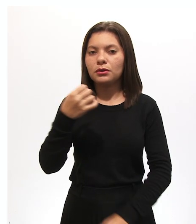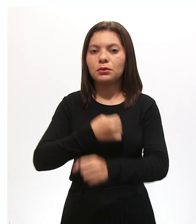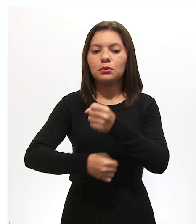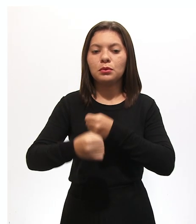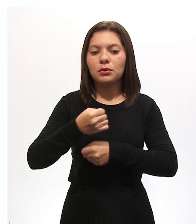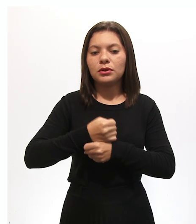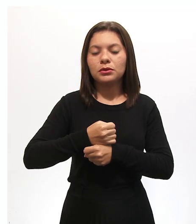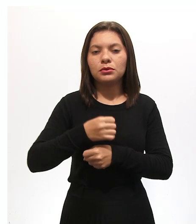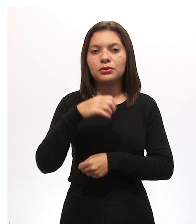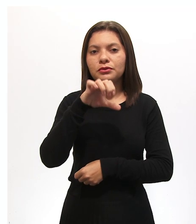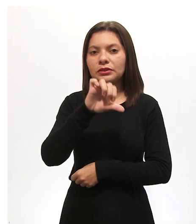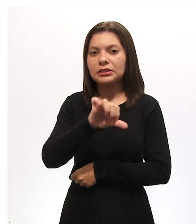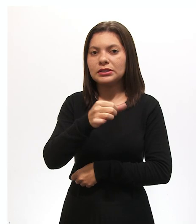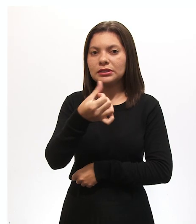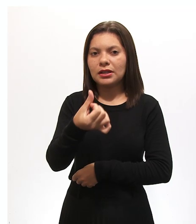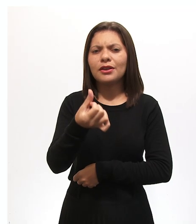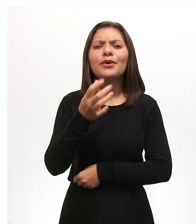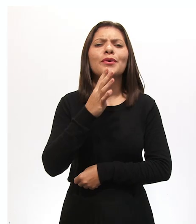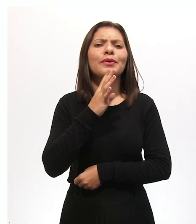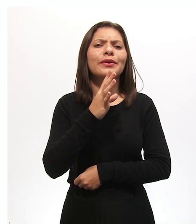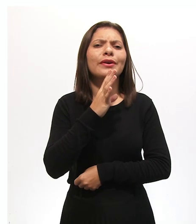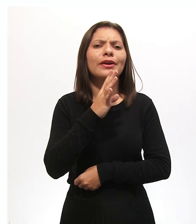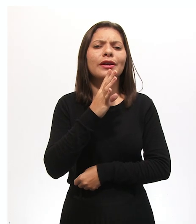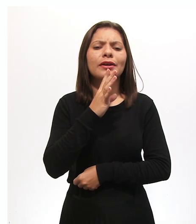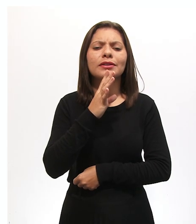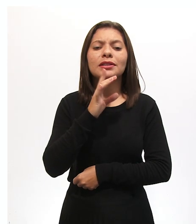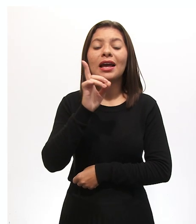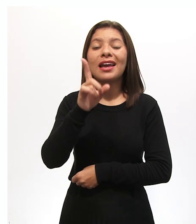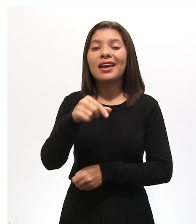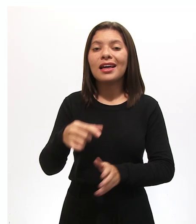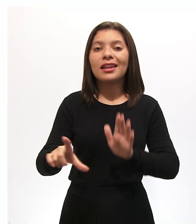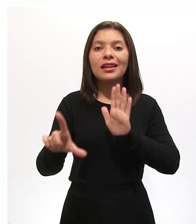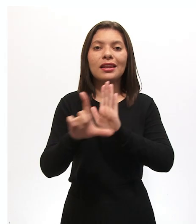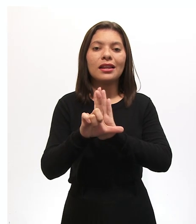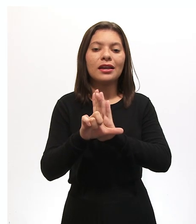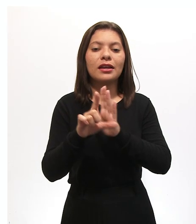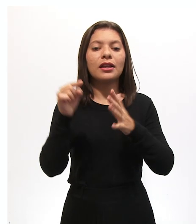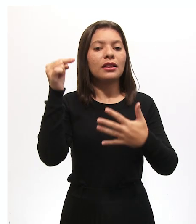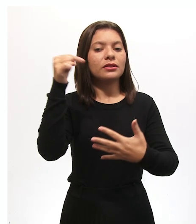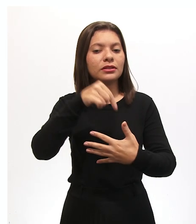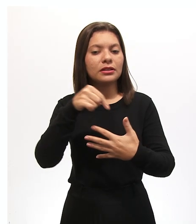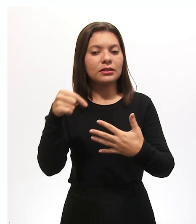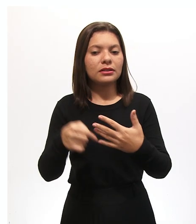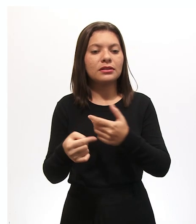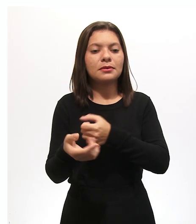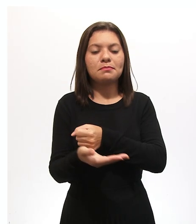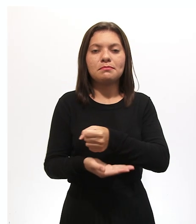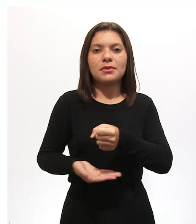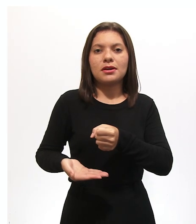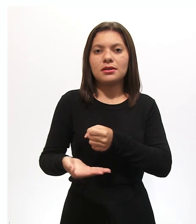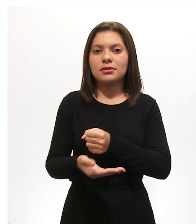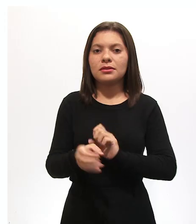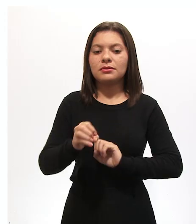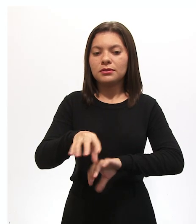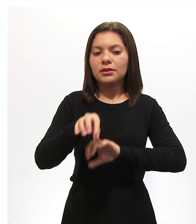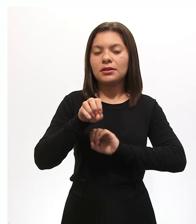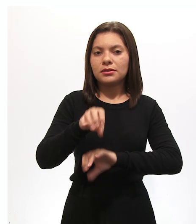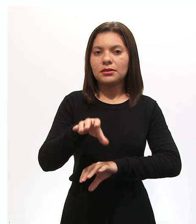9.394 de 96, muito conhecida como Lei de Diretrizes e Bases